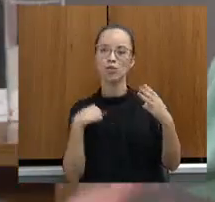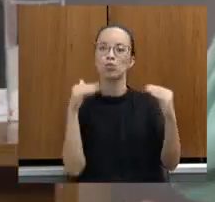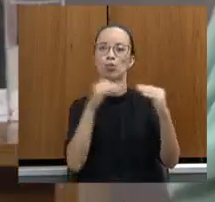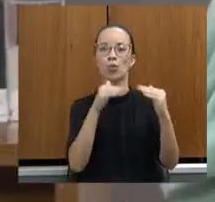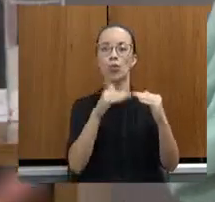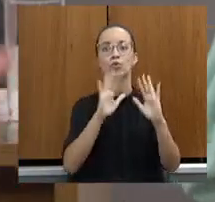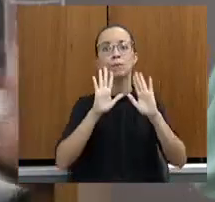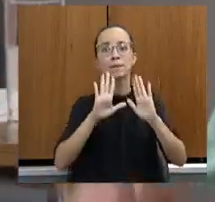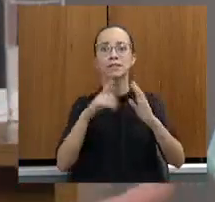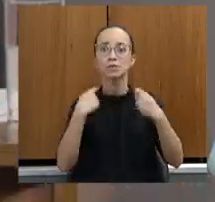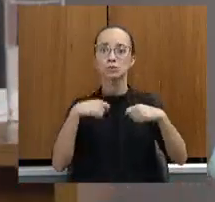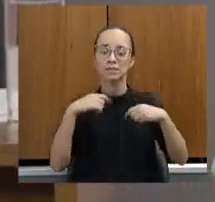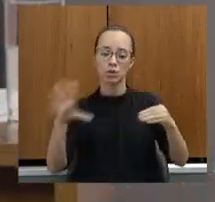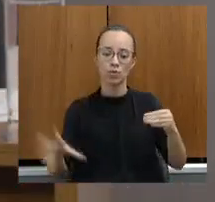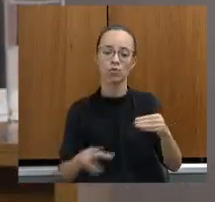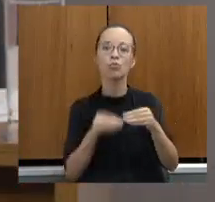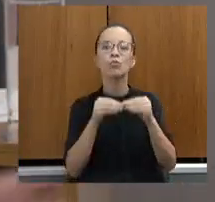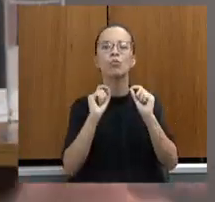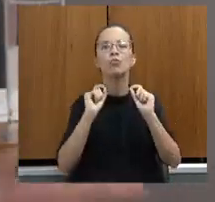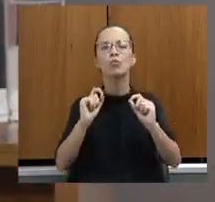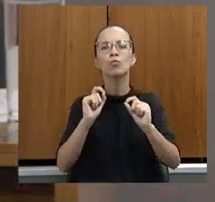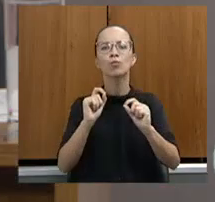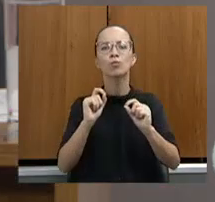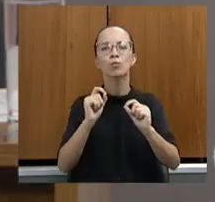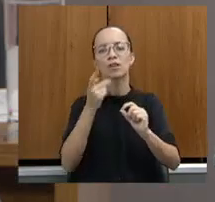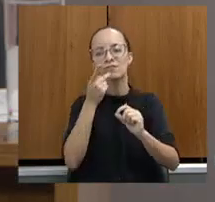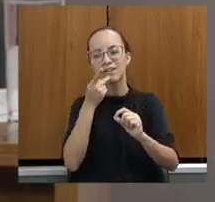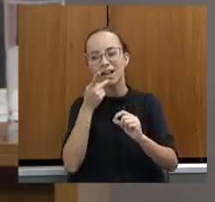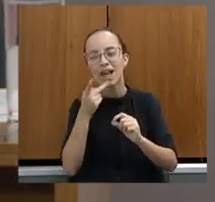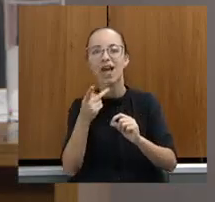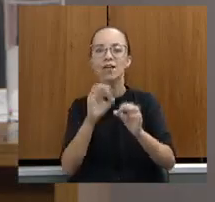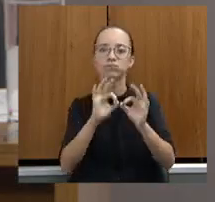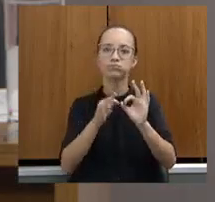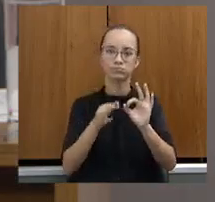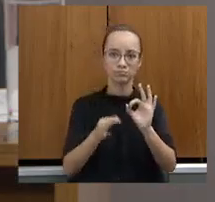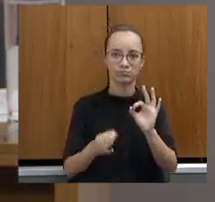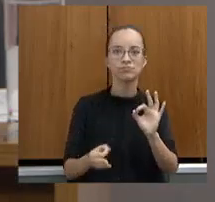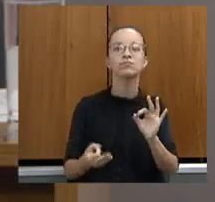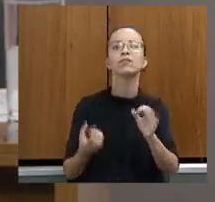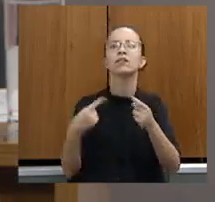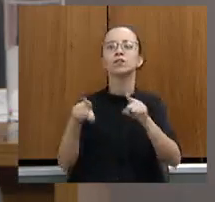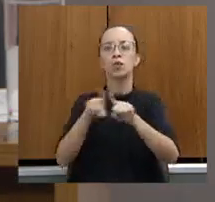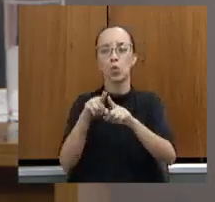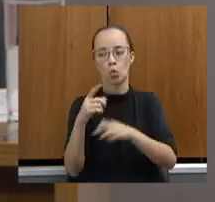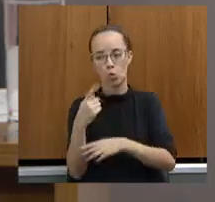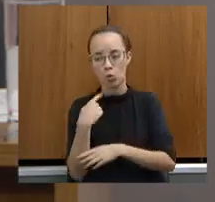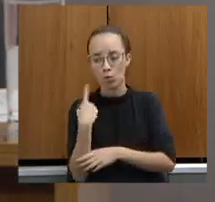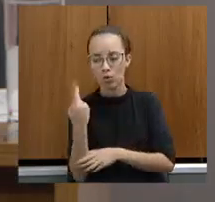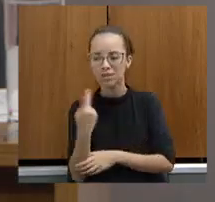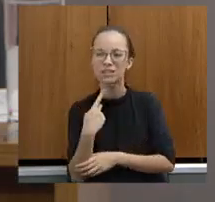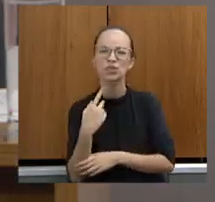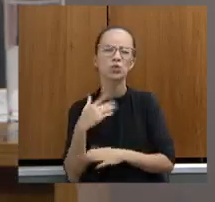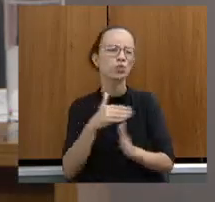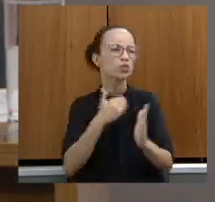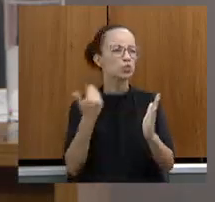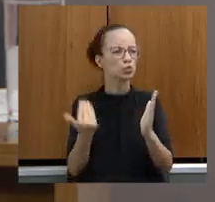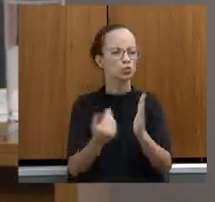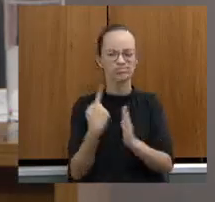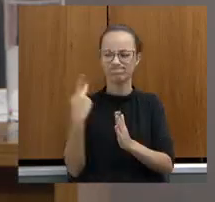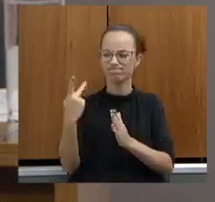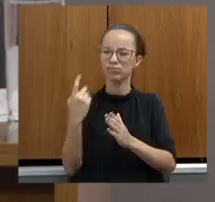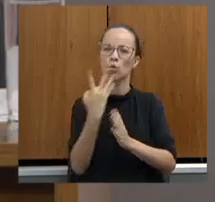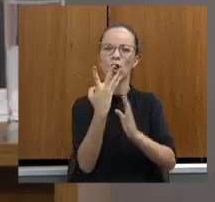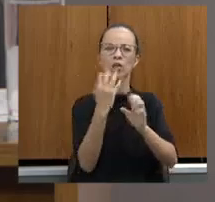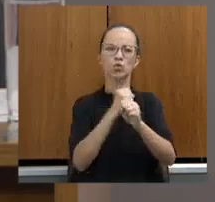mas não poderia deixar de tecer também algumas palavras nesse sentido sobre a nossa parceria sobre tudo que construímos Nos últimos